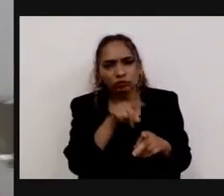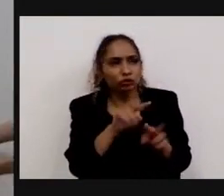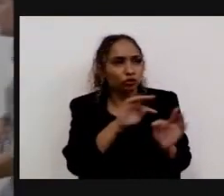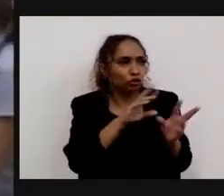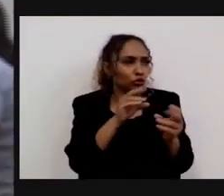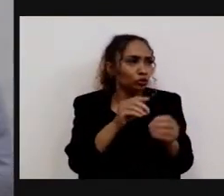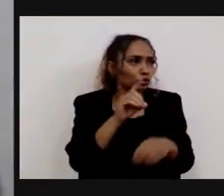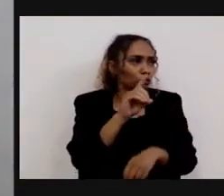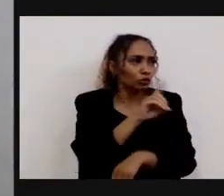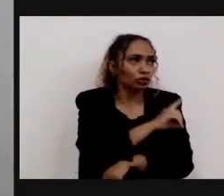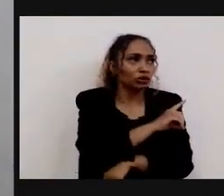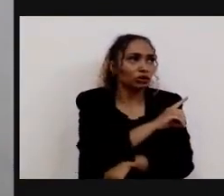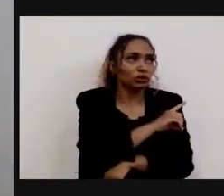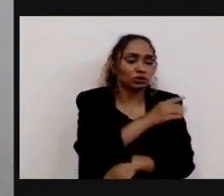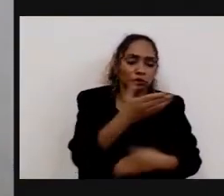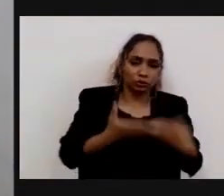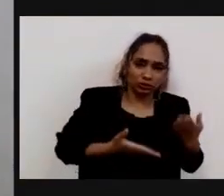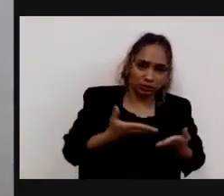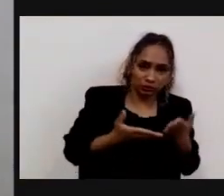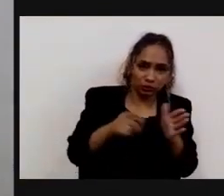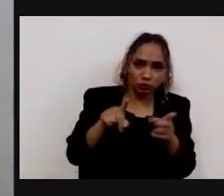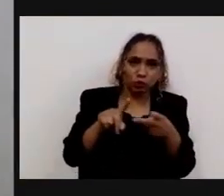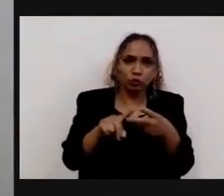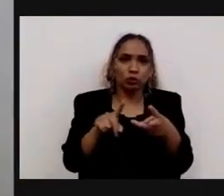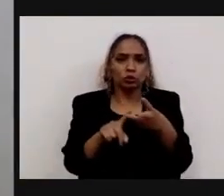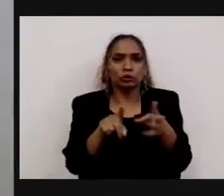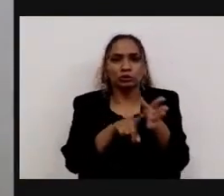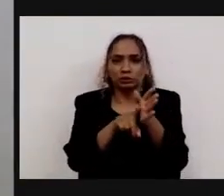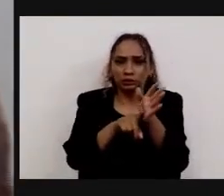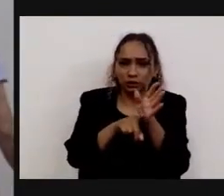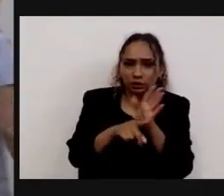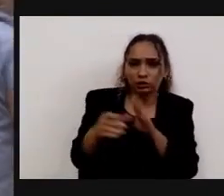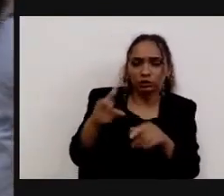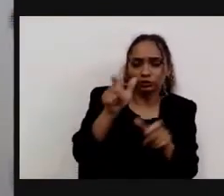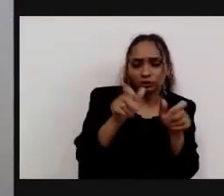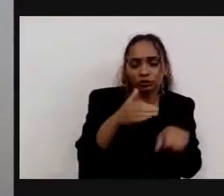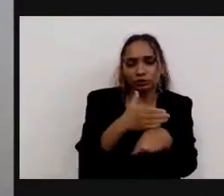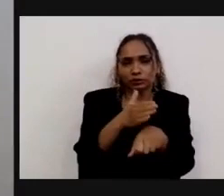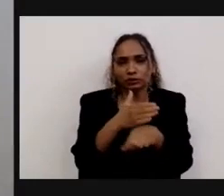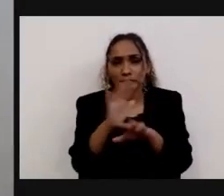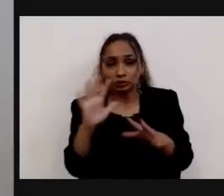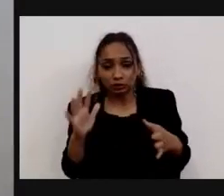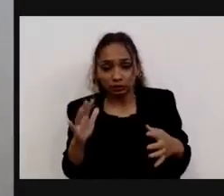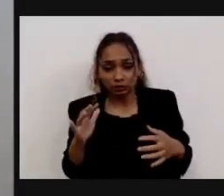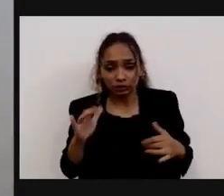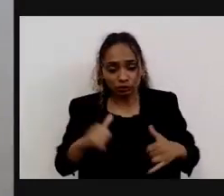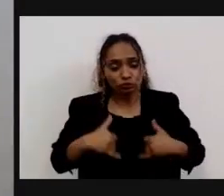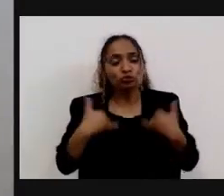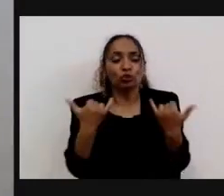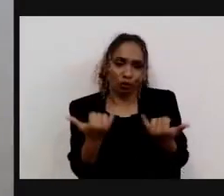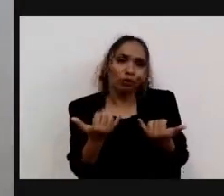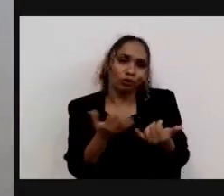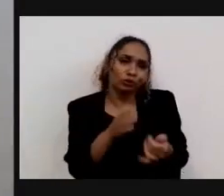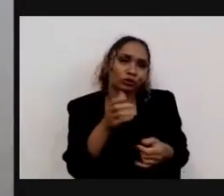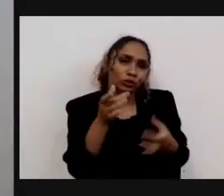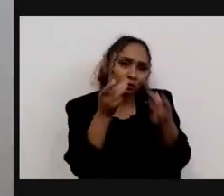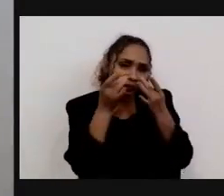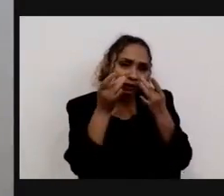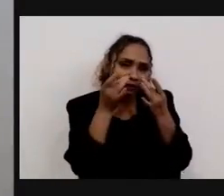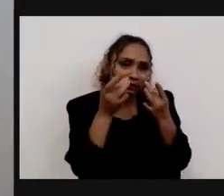os diretores servidores pesquisadores participantes que nos honram com sua presença